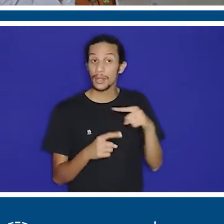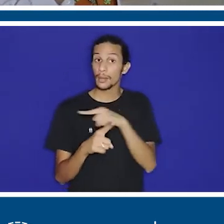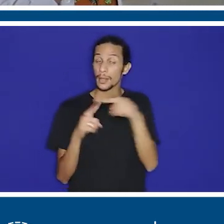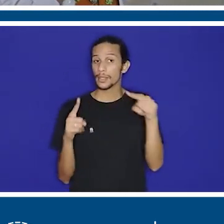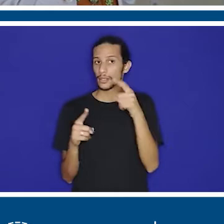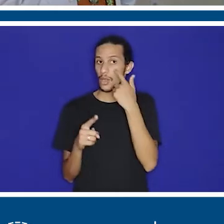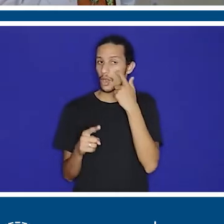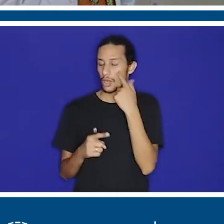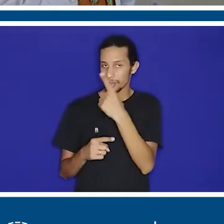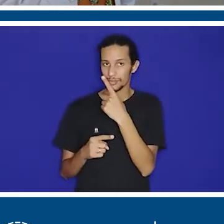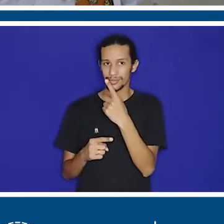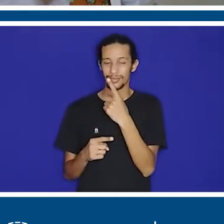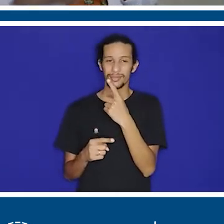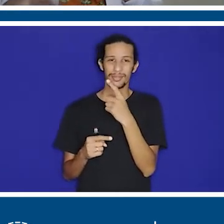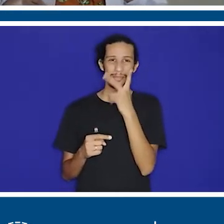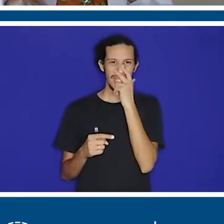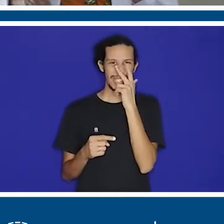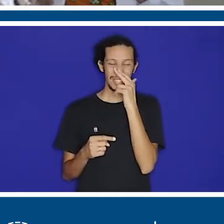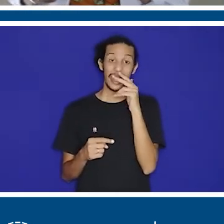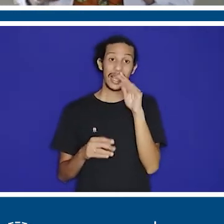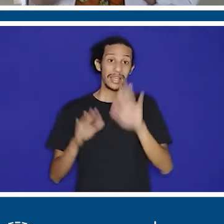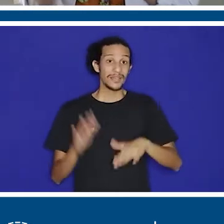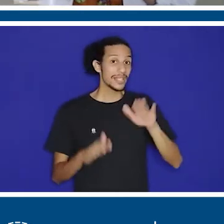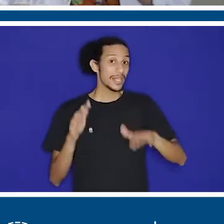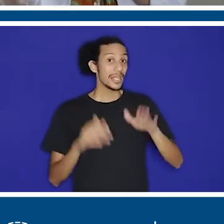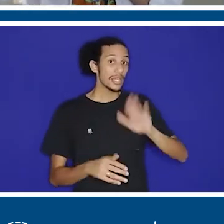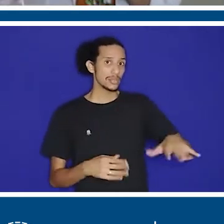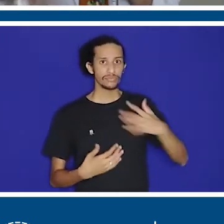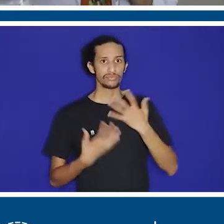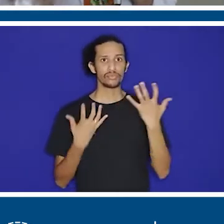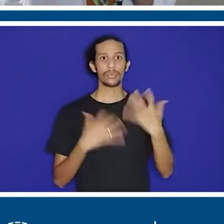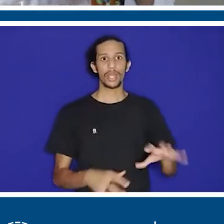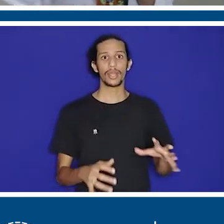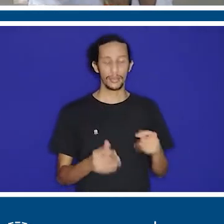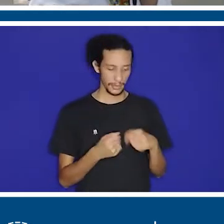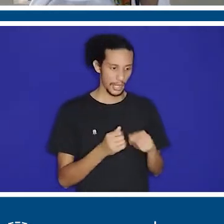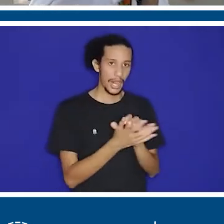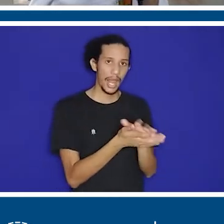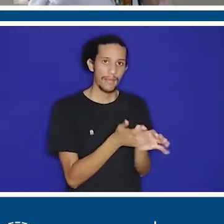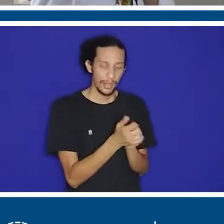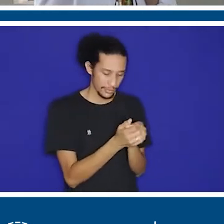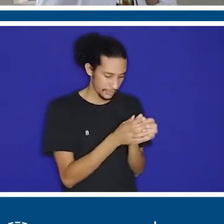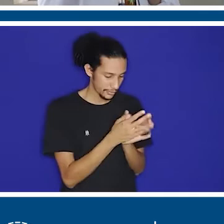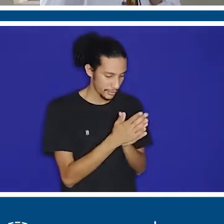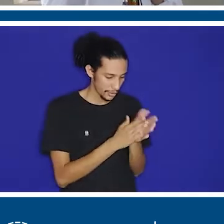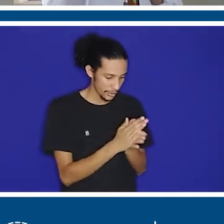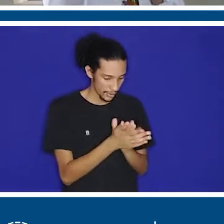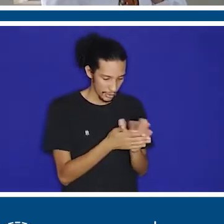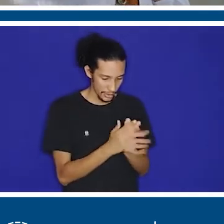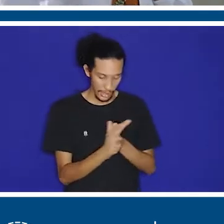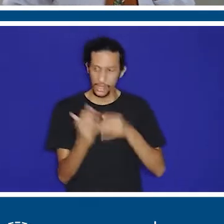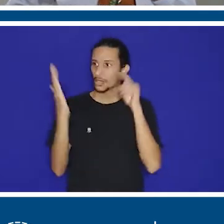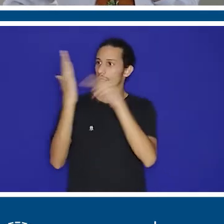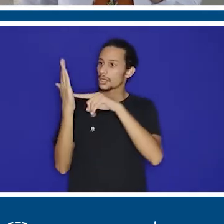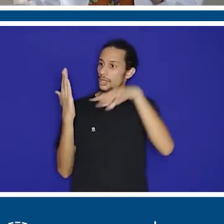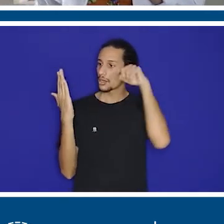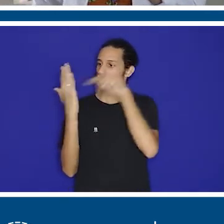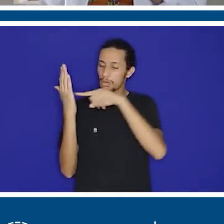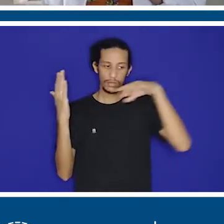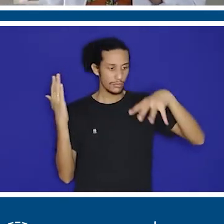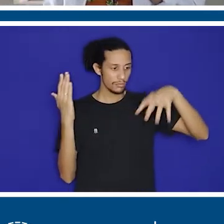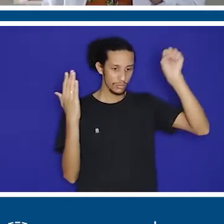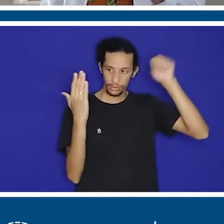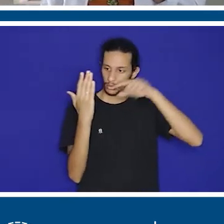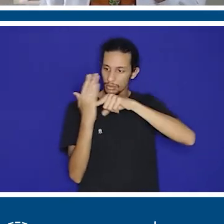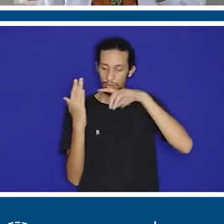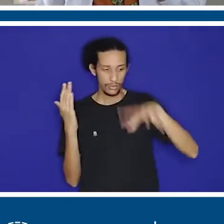Tá? Ali, ó, tá ali. A criança às vezes não quer, mas é obrigada a lavar a mão tantas vezes, apagar a luz não sei quantas vezes, abrir